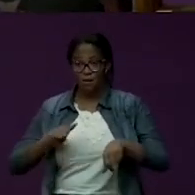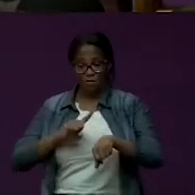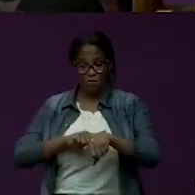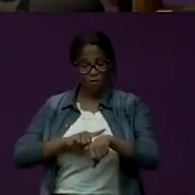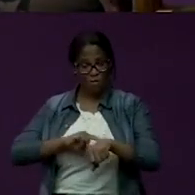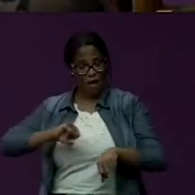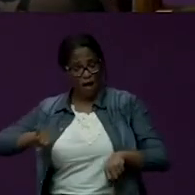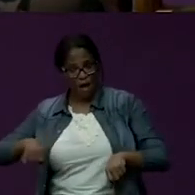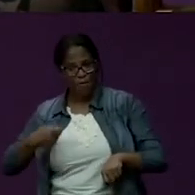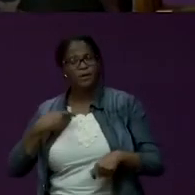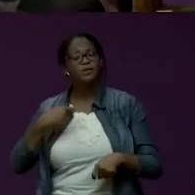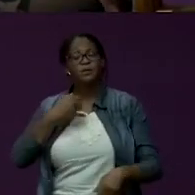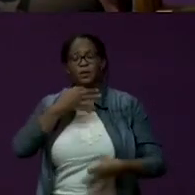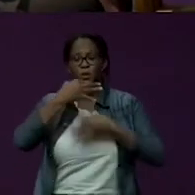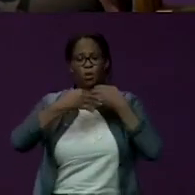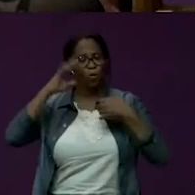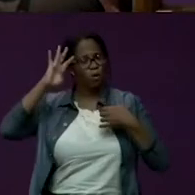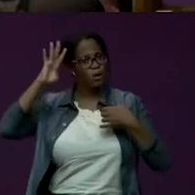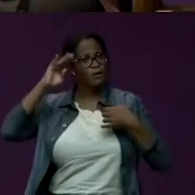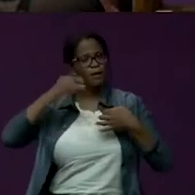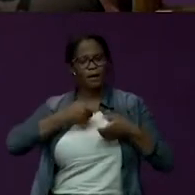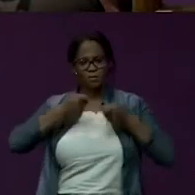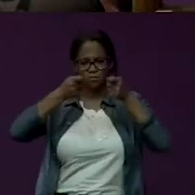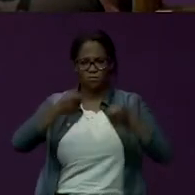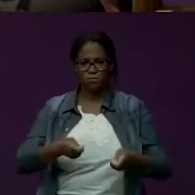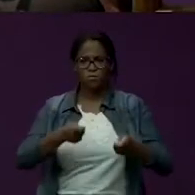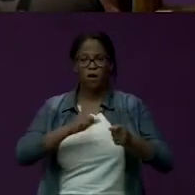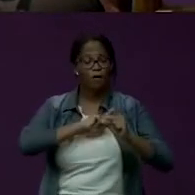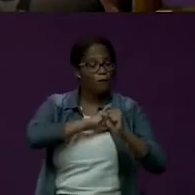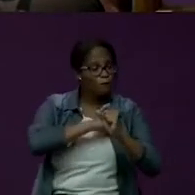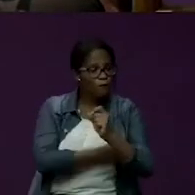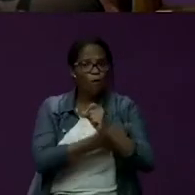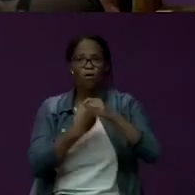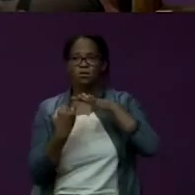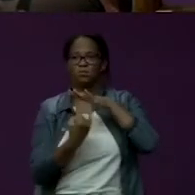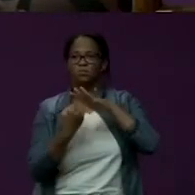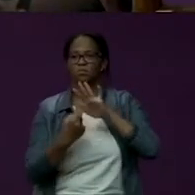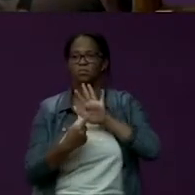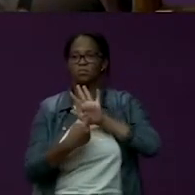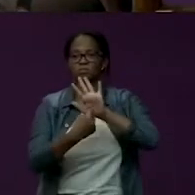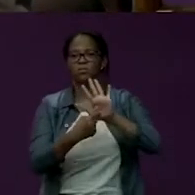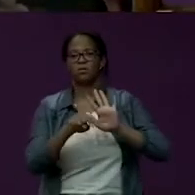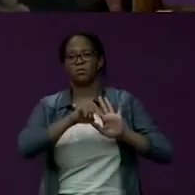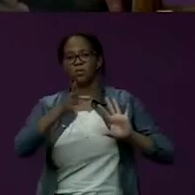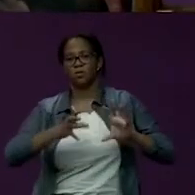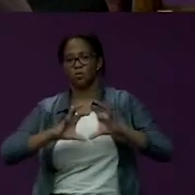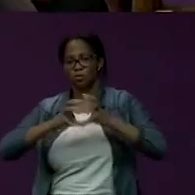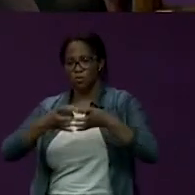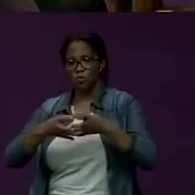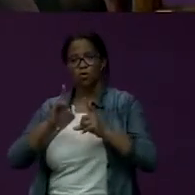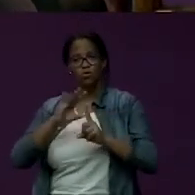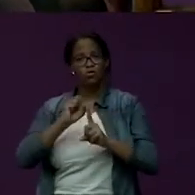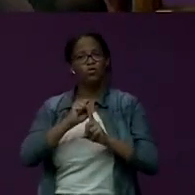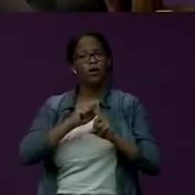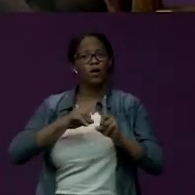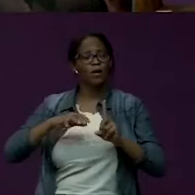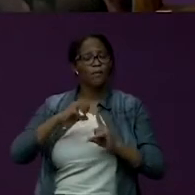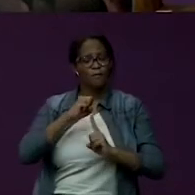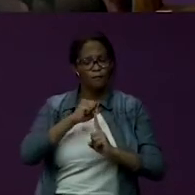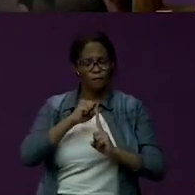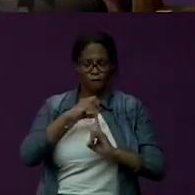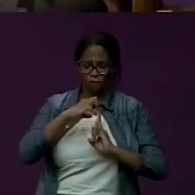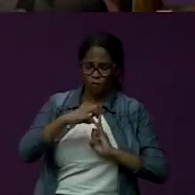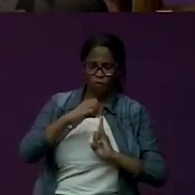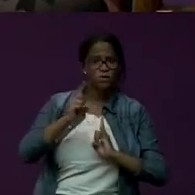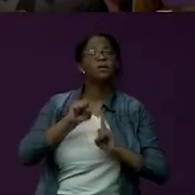que afirmar nossas ideias, a força das instituições. Isso não vale não só para a Fiocruz, mas vale para a SBPC, vale